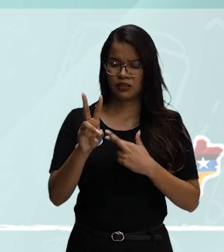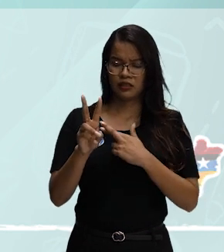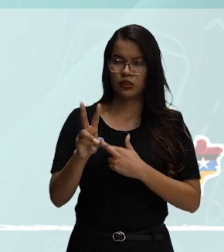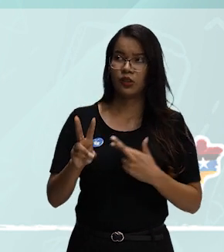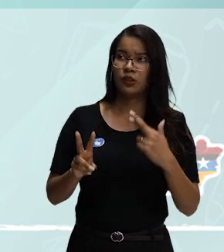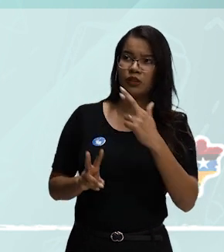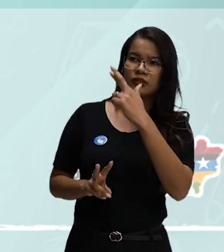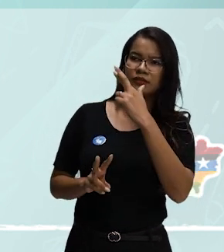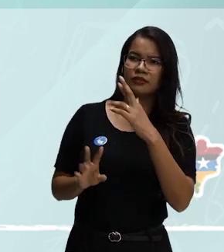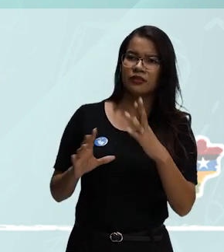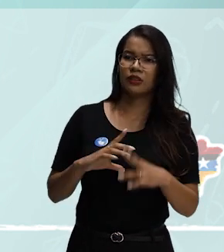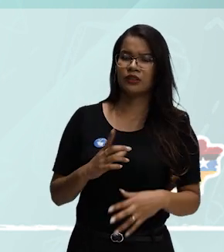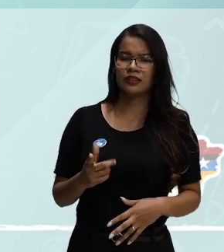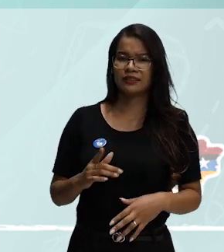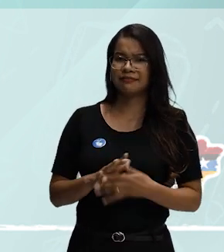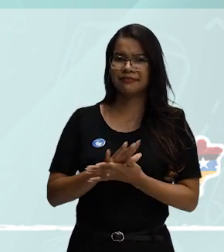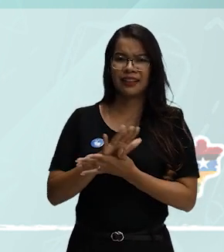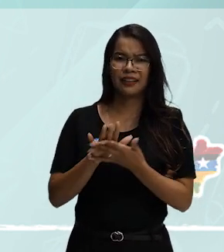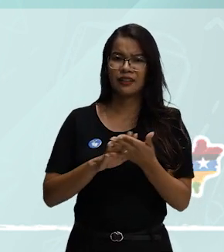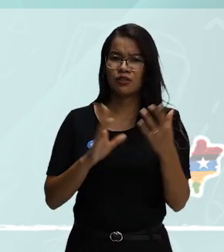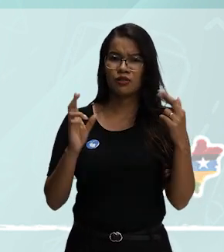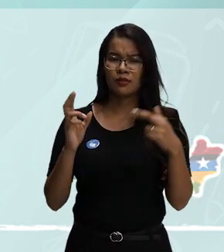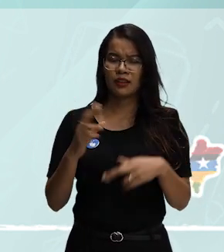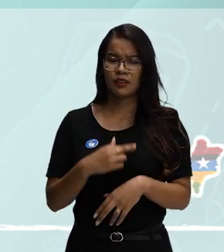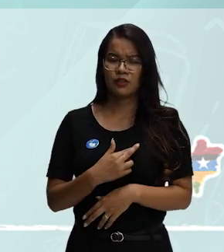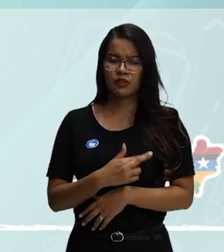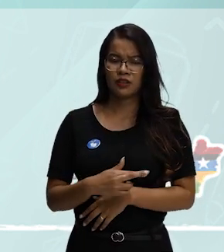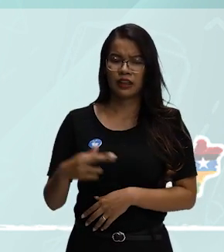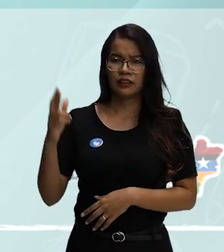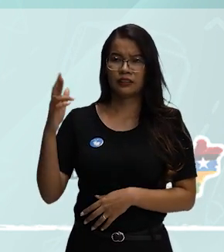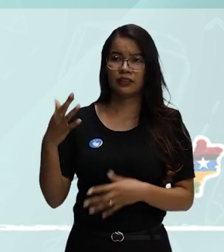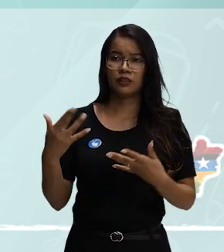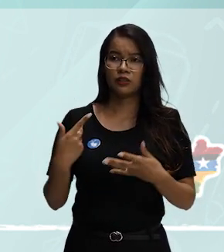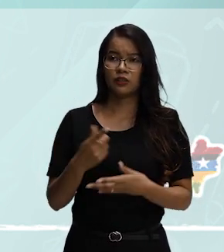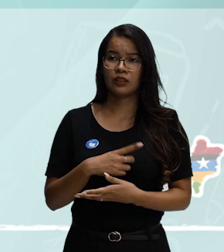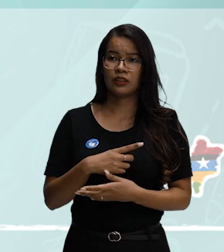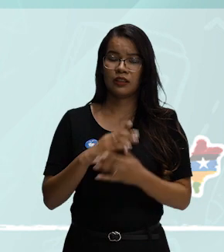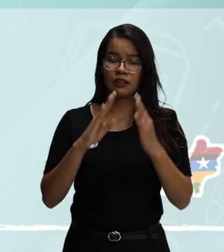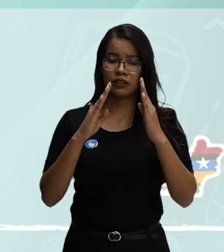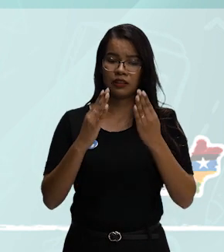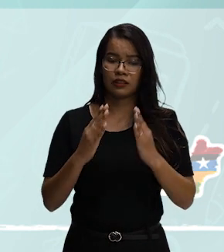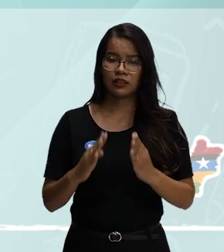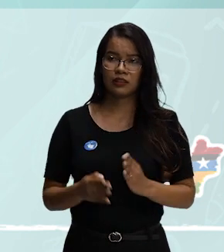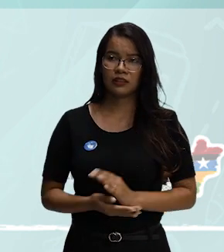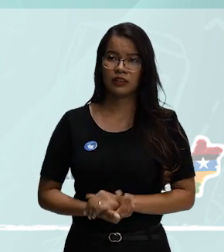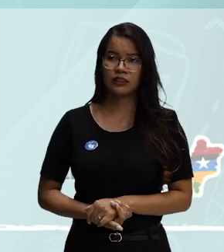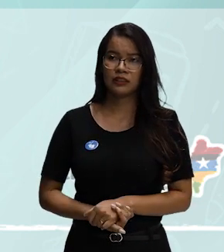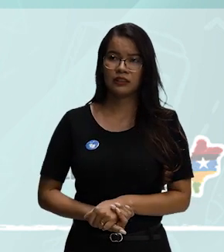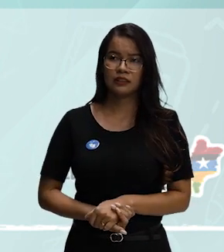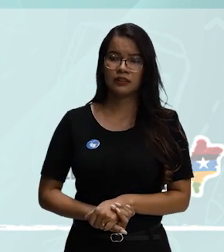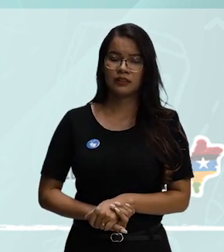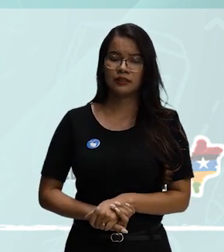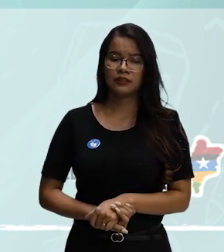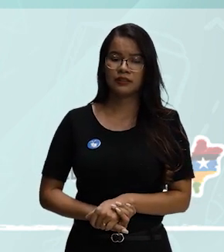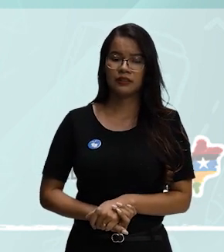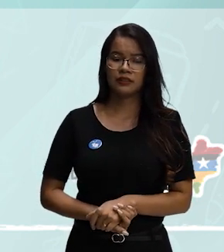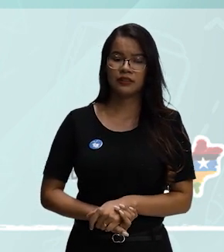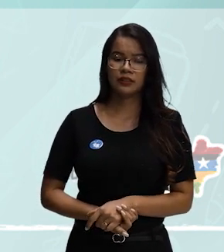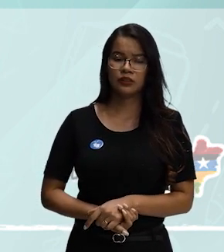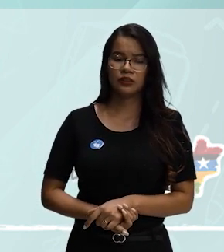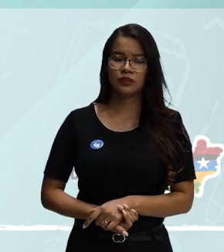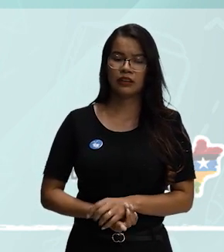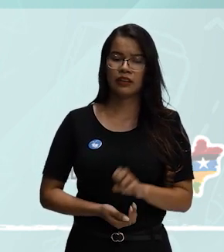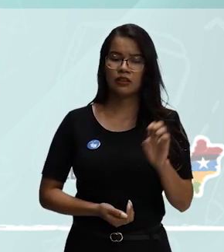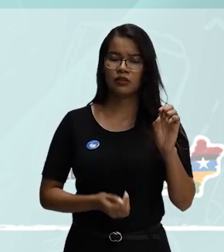tem nada assim presente de religiosidade, tem? Então a gente vai analisando as questões baseando naquilo que foi apresentado. Sonho de